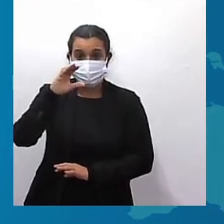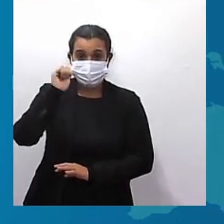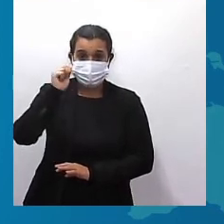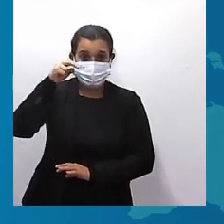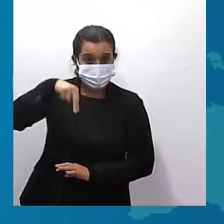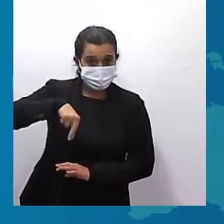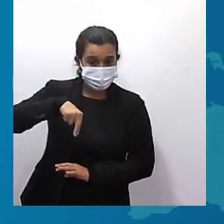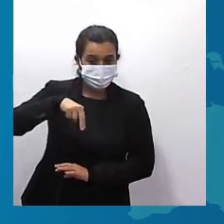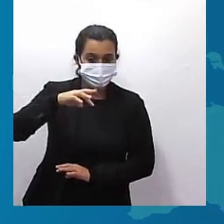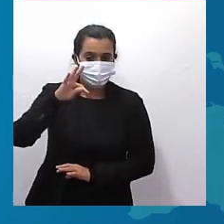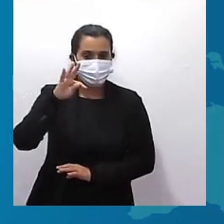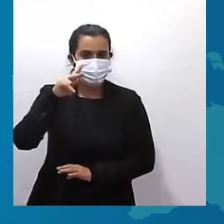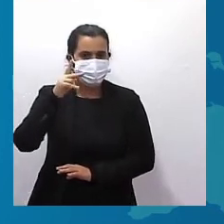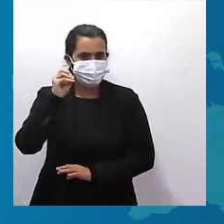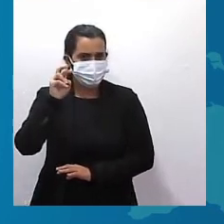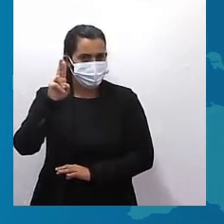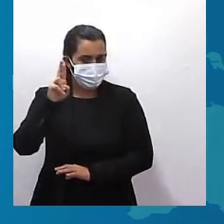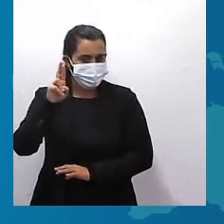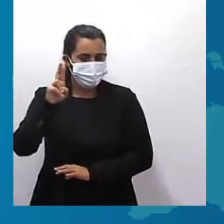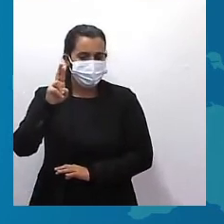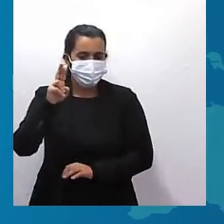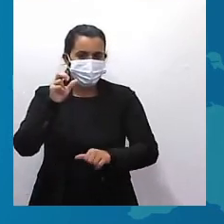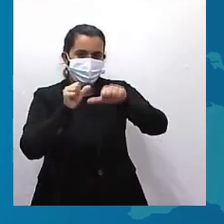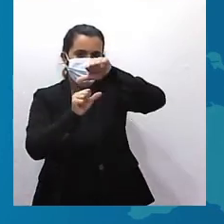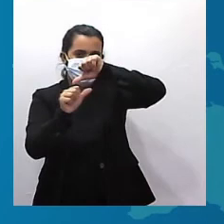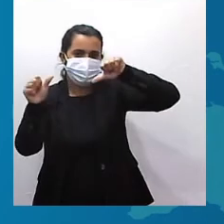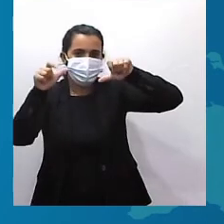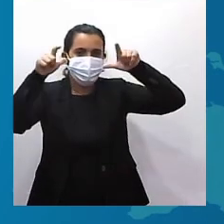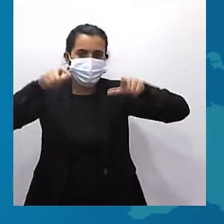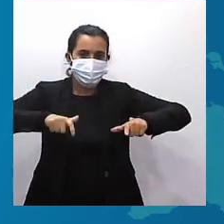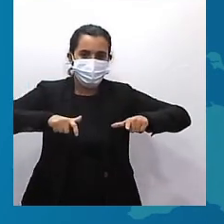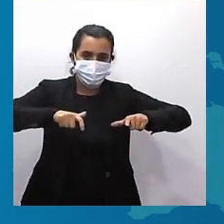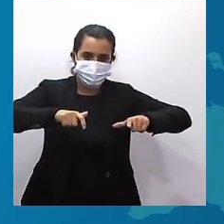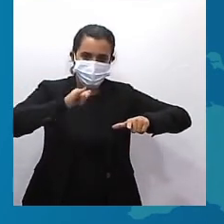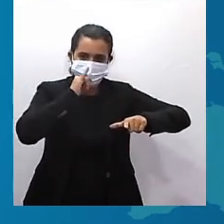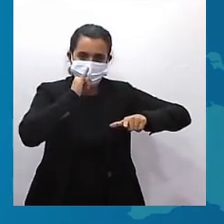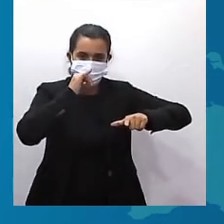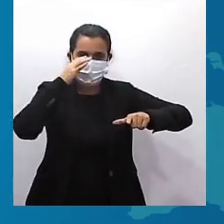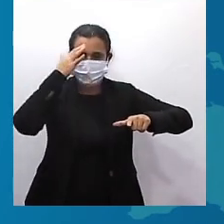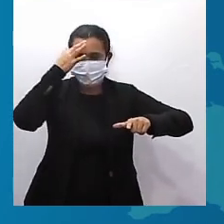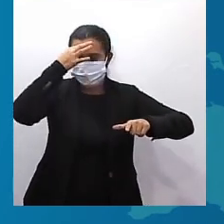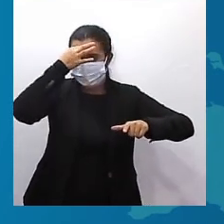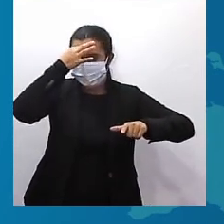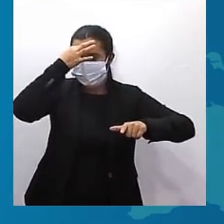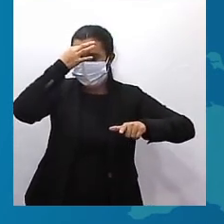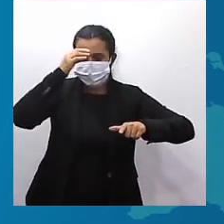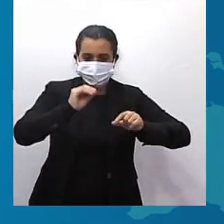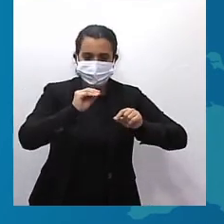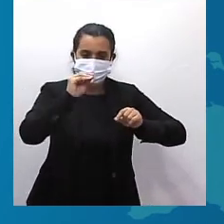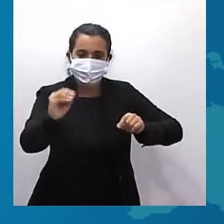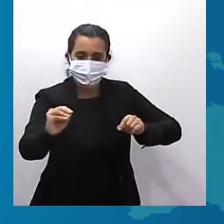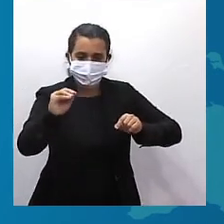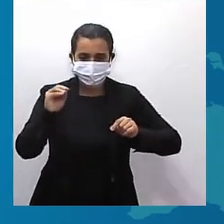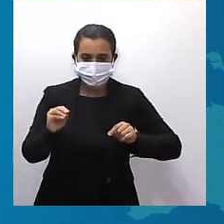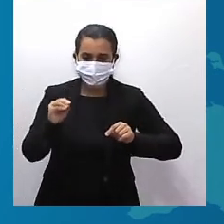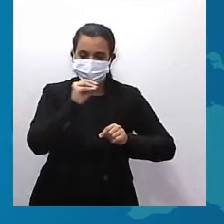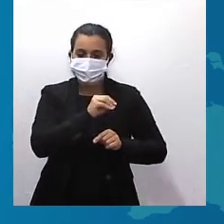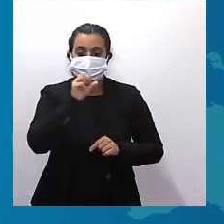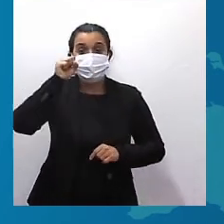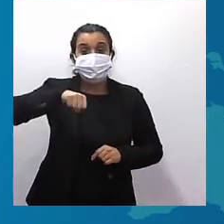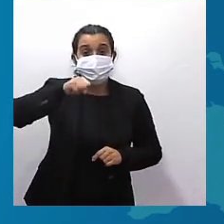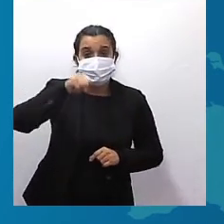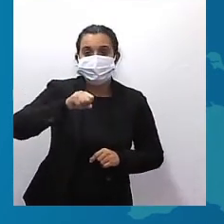teletransport? Thor pode se teletransportar? Yes, he can ou no, he can't. Você vai responder